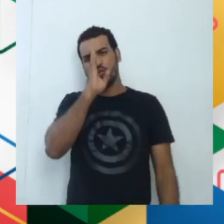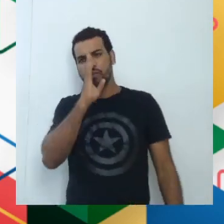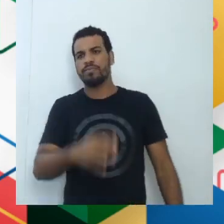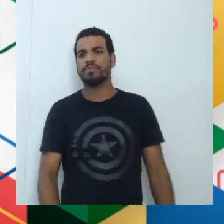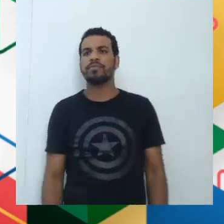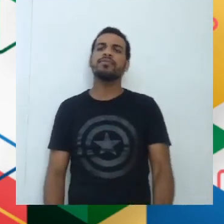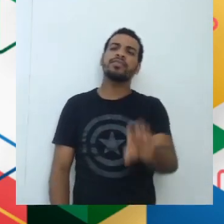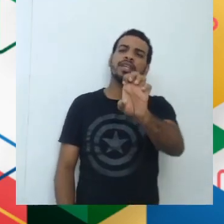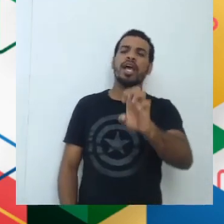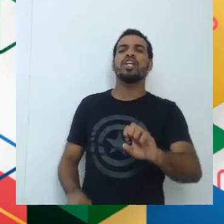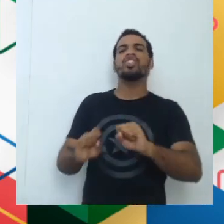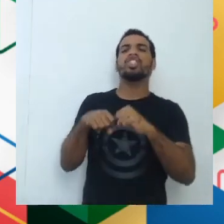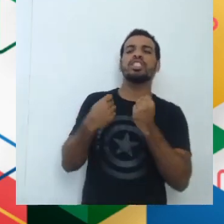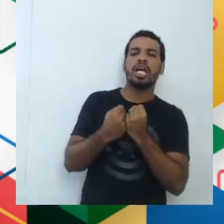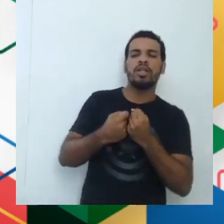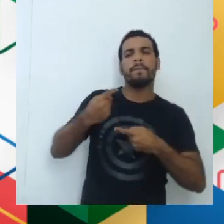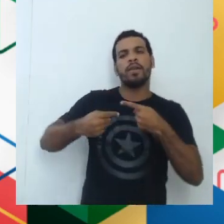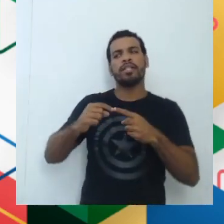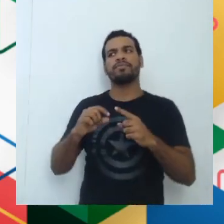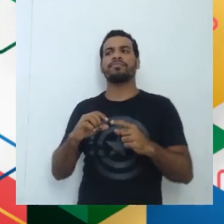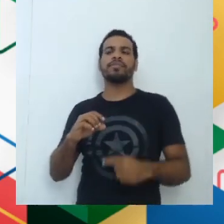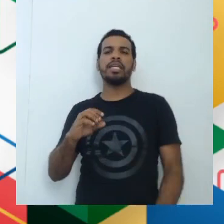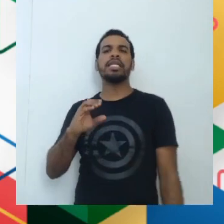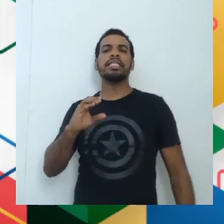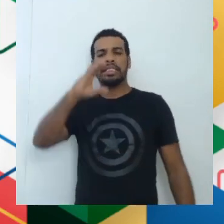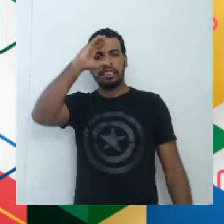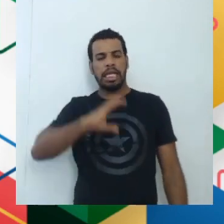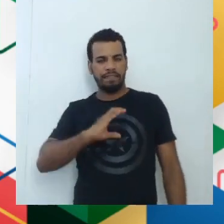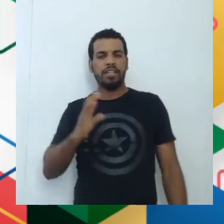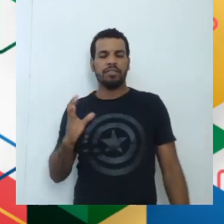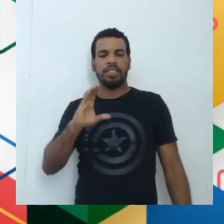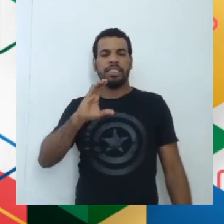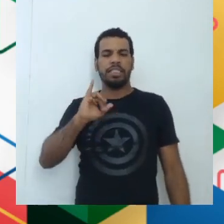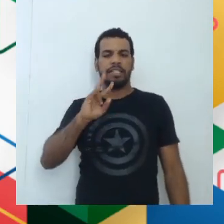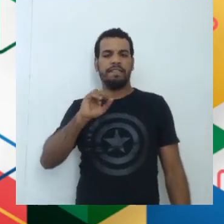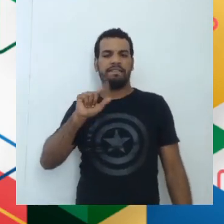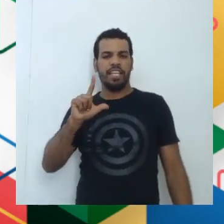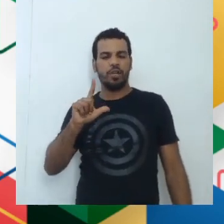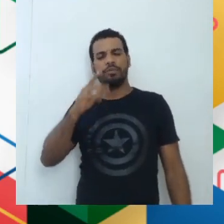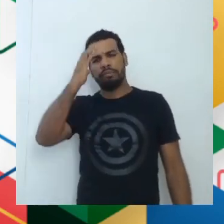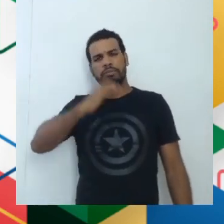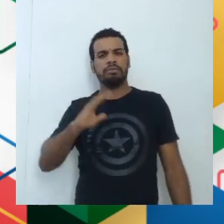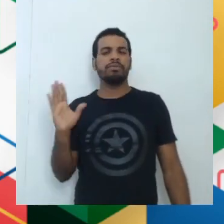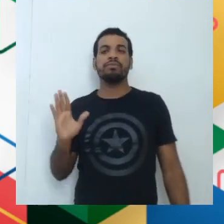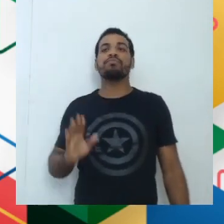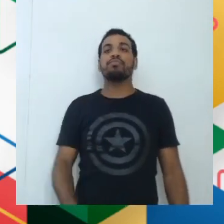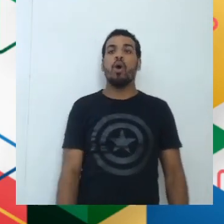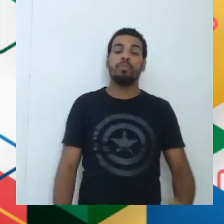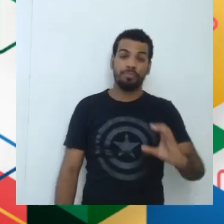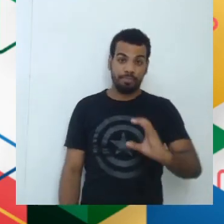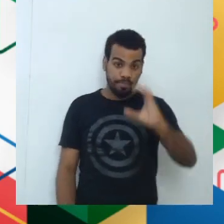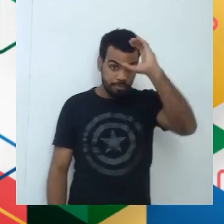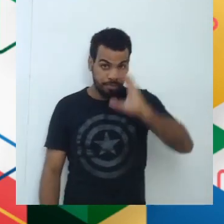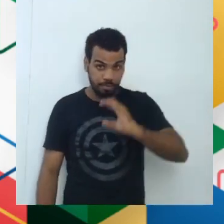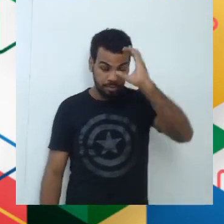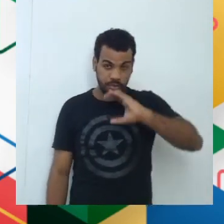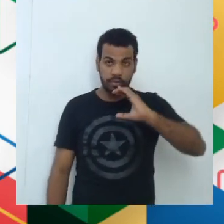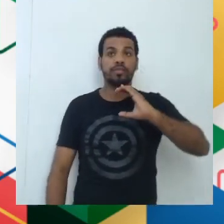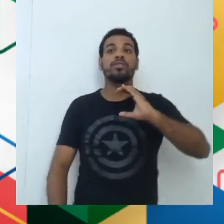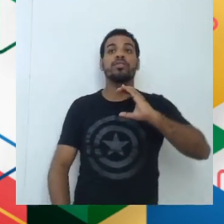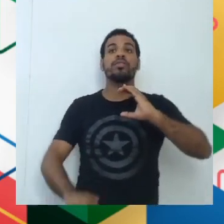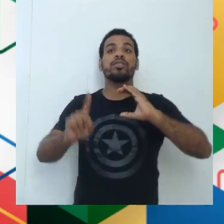sociais, políticos e civis. Mas vamos lá, vamos pensar no conceito de cidadania. Cidadania é o conjunto dos direitos e